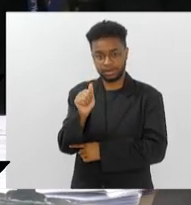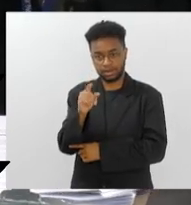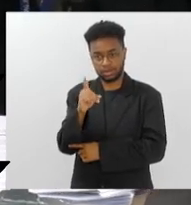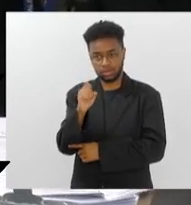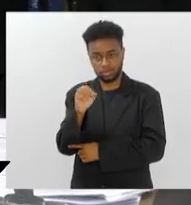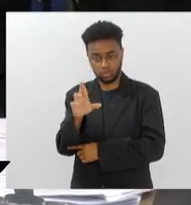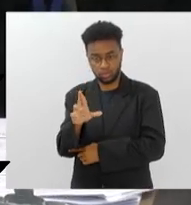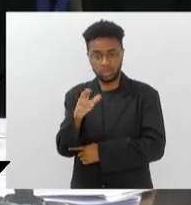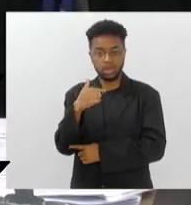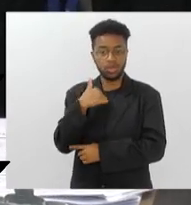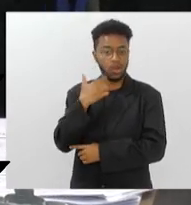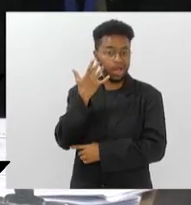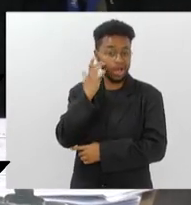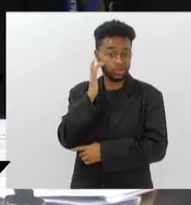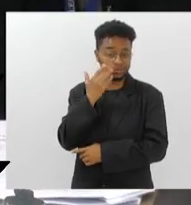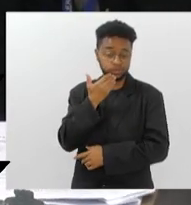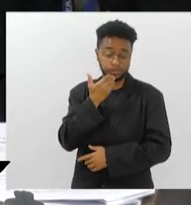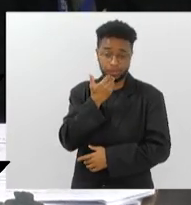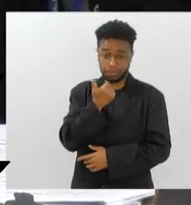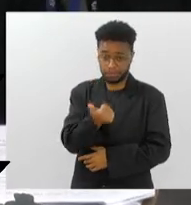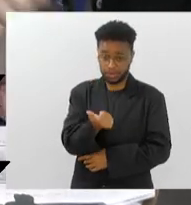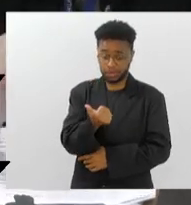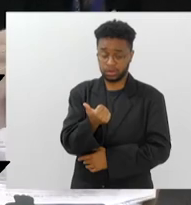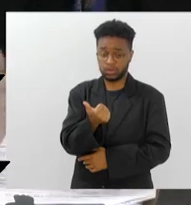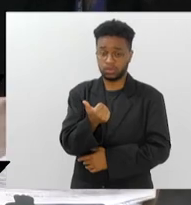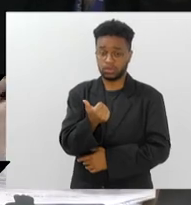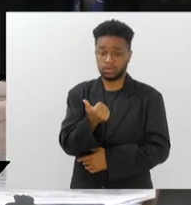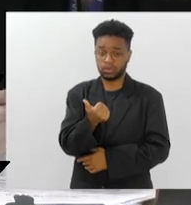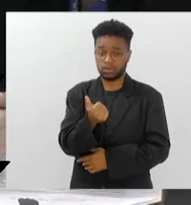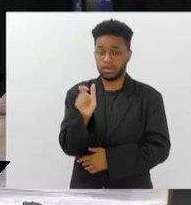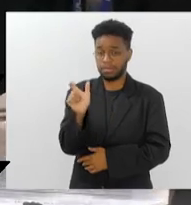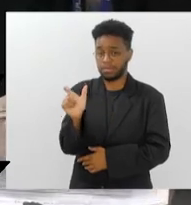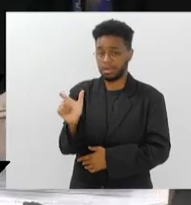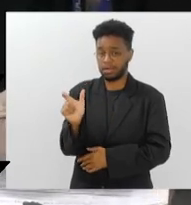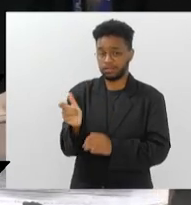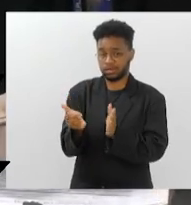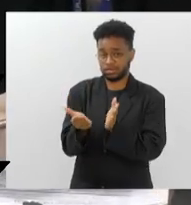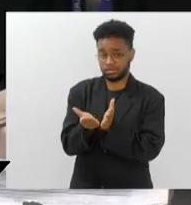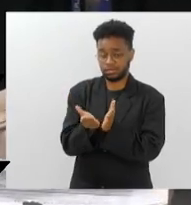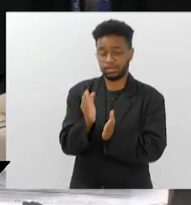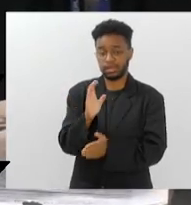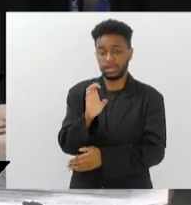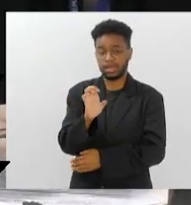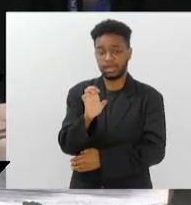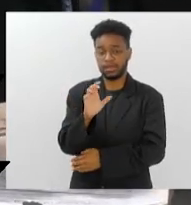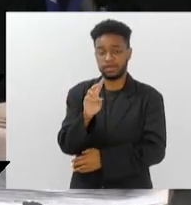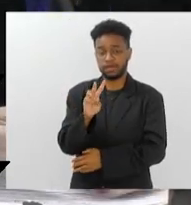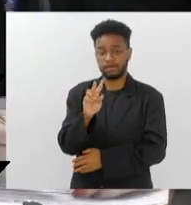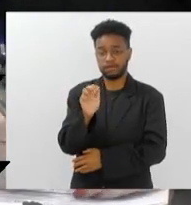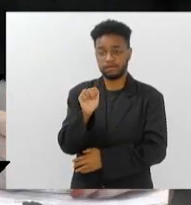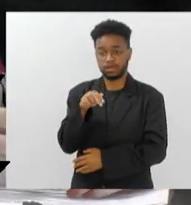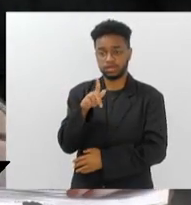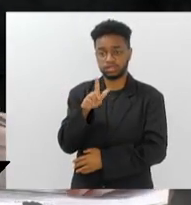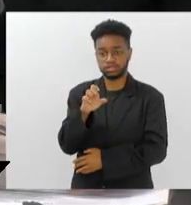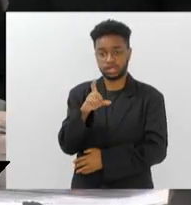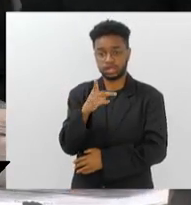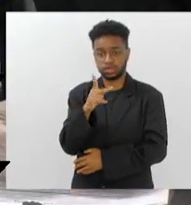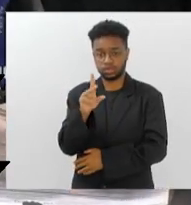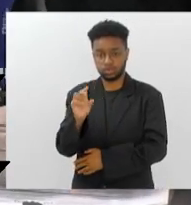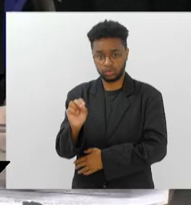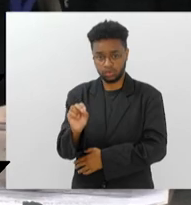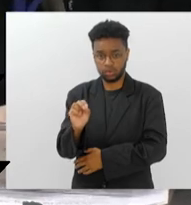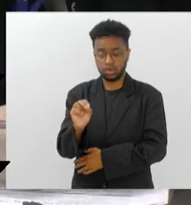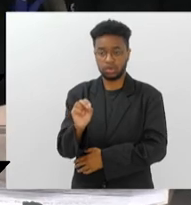né necessário né o a palavra evangelho que para ficar de Estadual do pregador e da